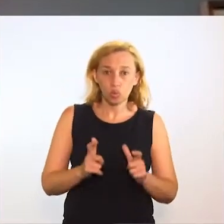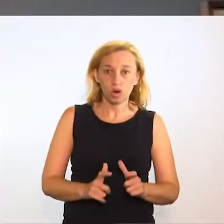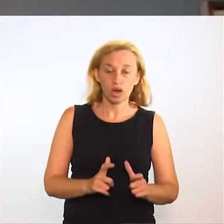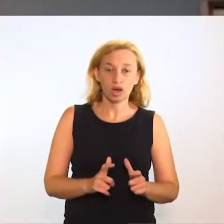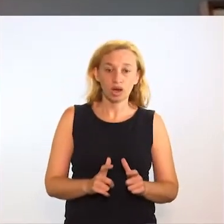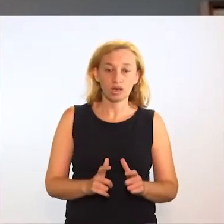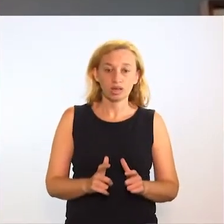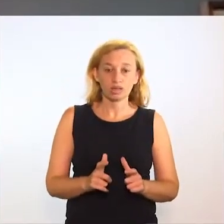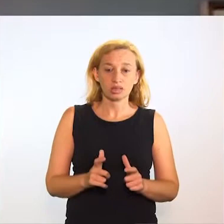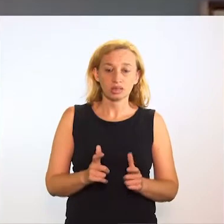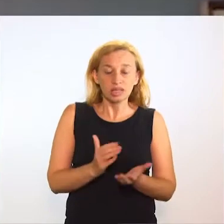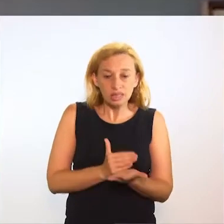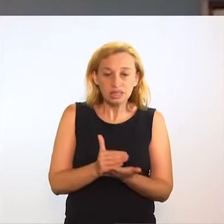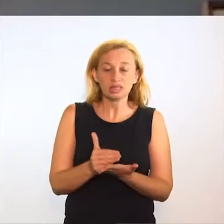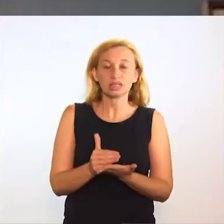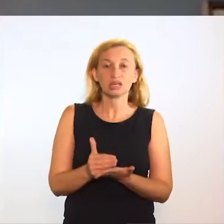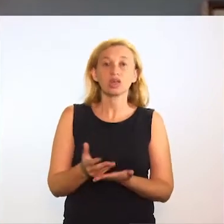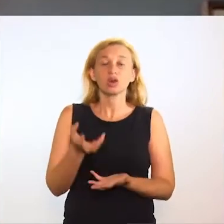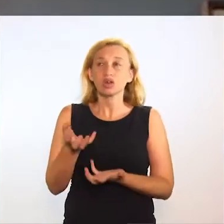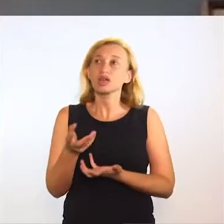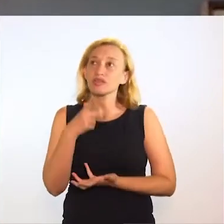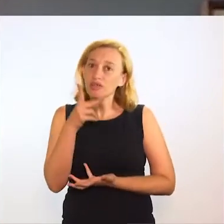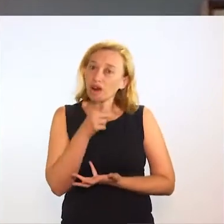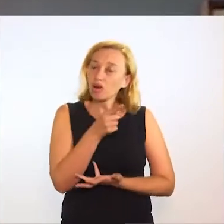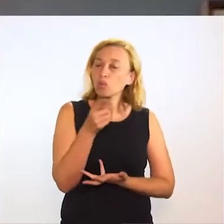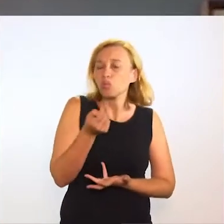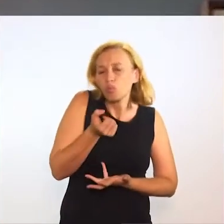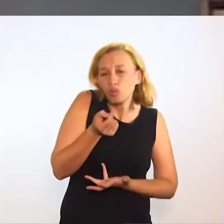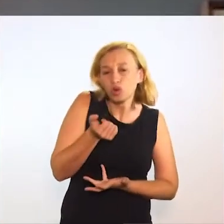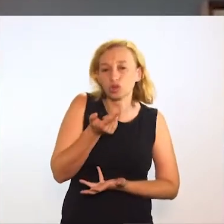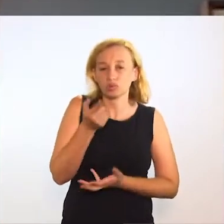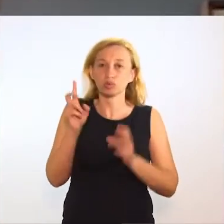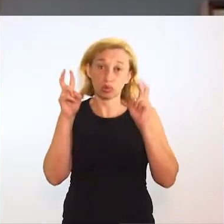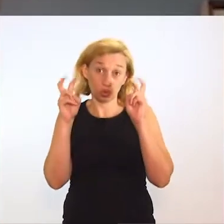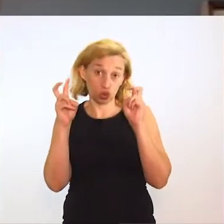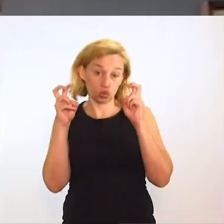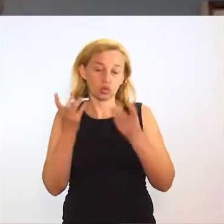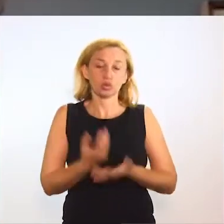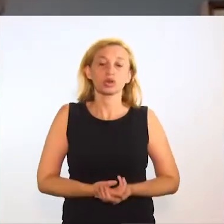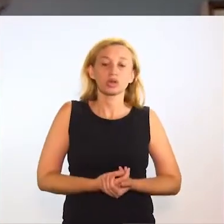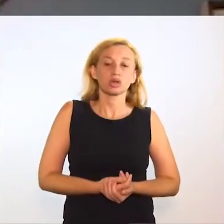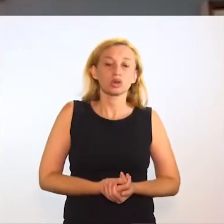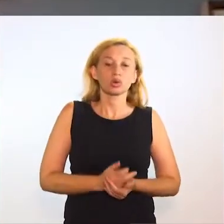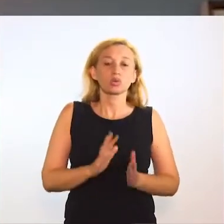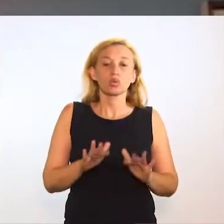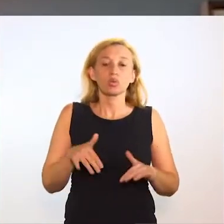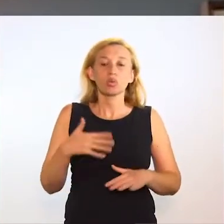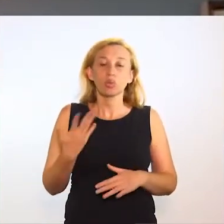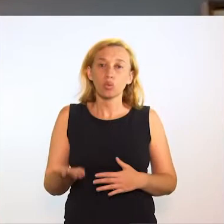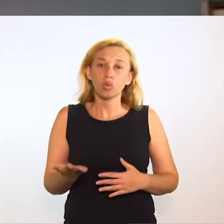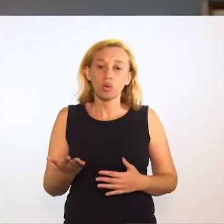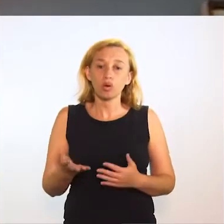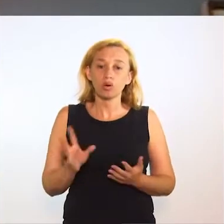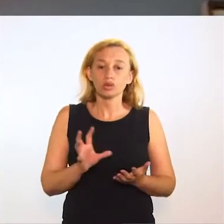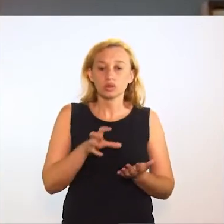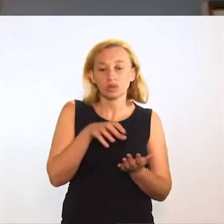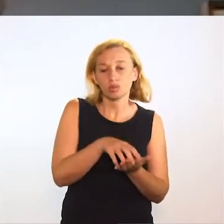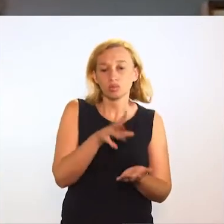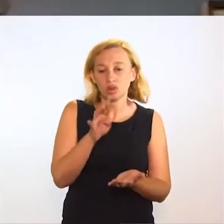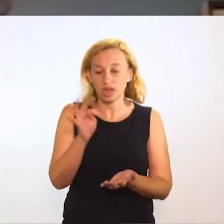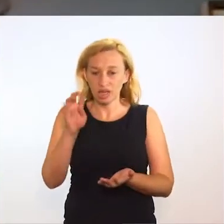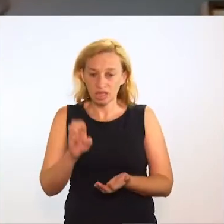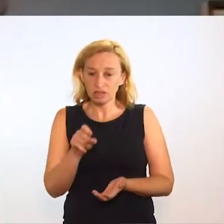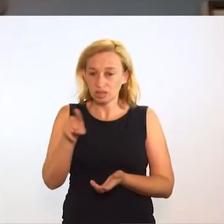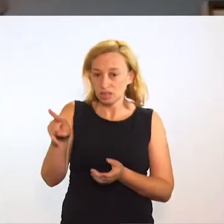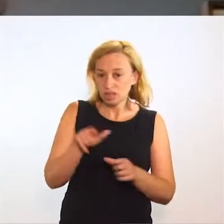no território essas coisas estão se configurando. Aí eu queria que vocês falassem um pouquinho sobre isso, assim, né? Quais são